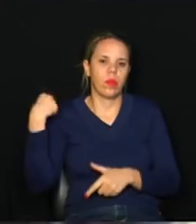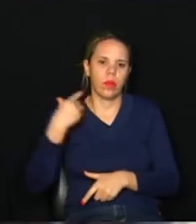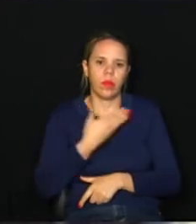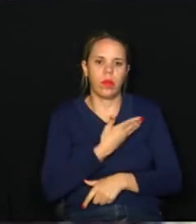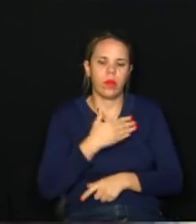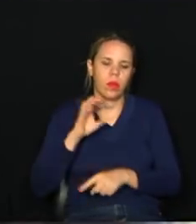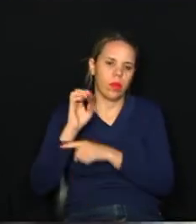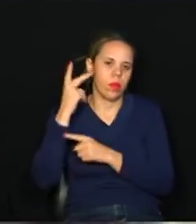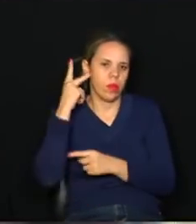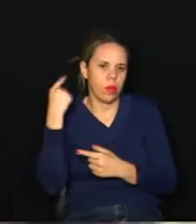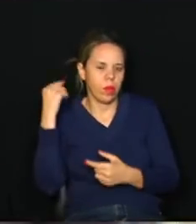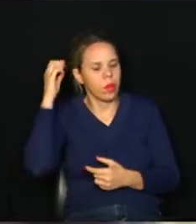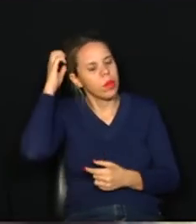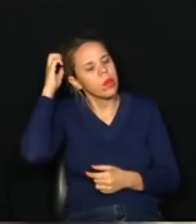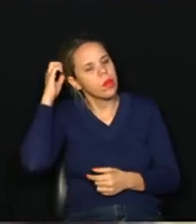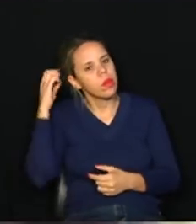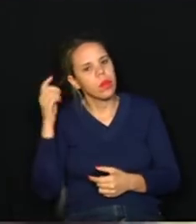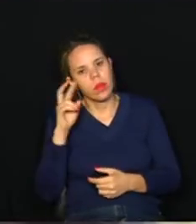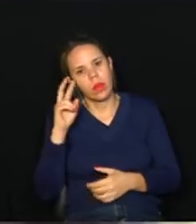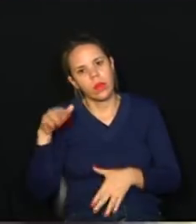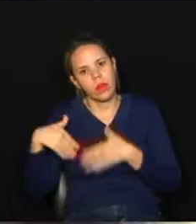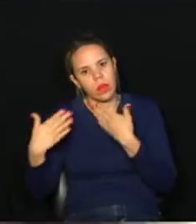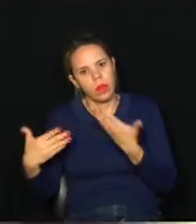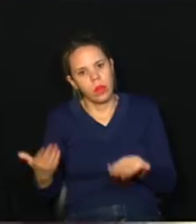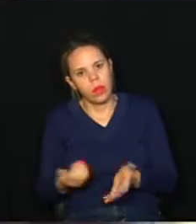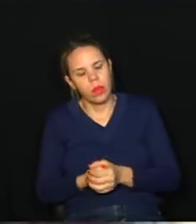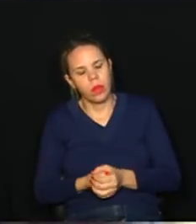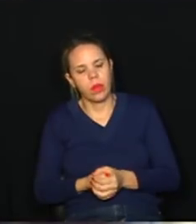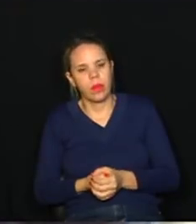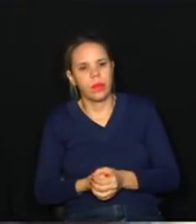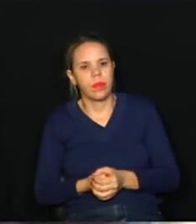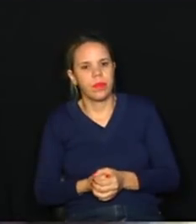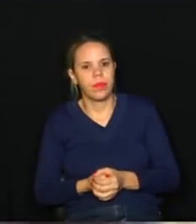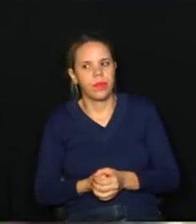São Paulo. Então, a gente vê,